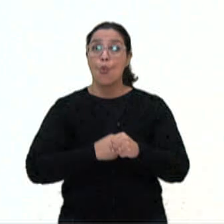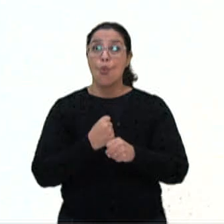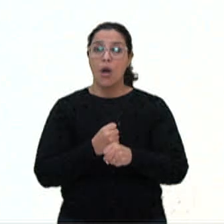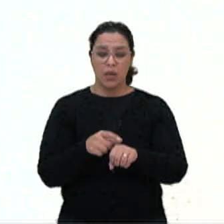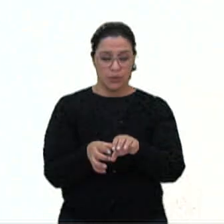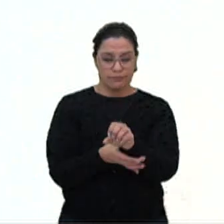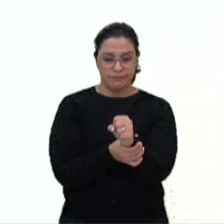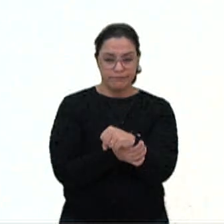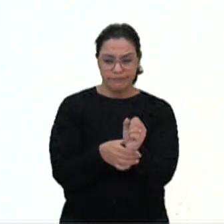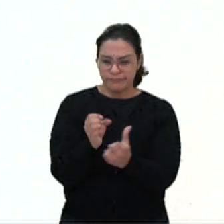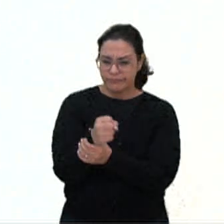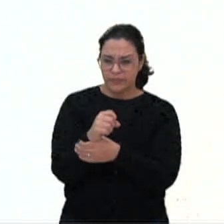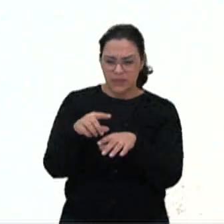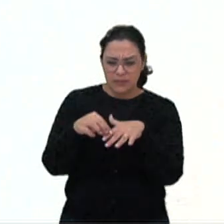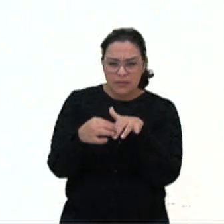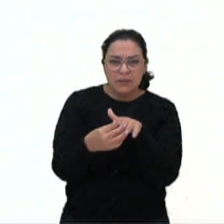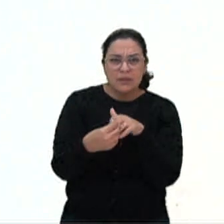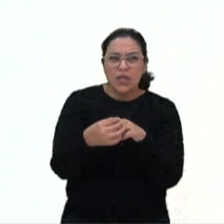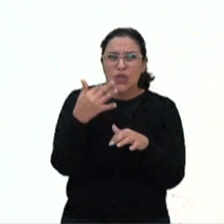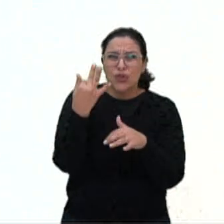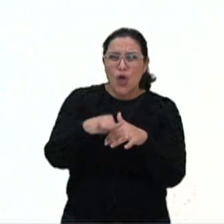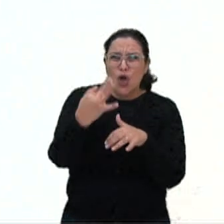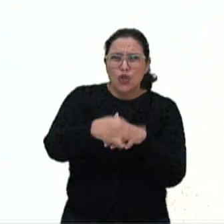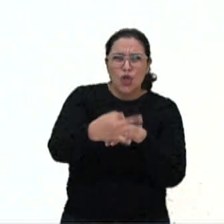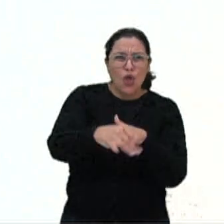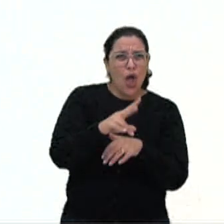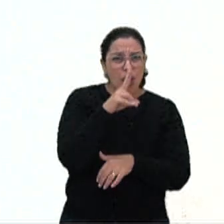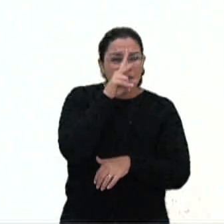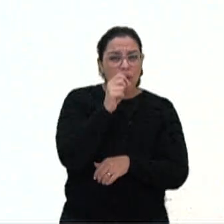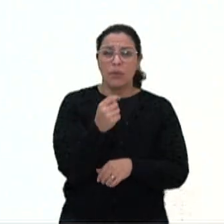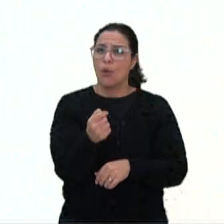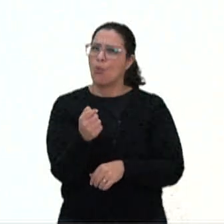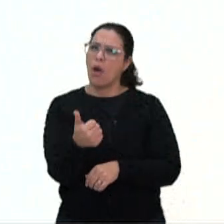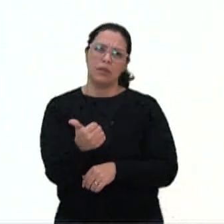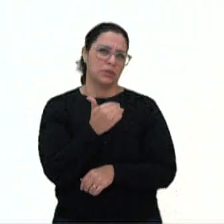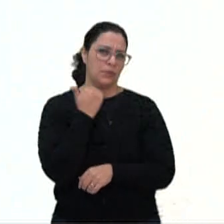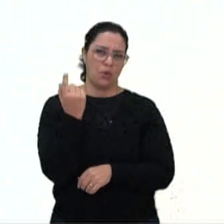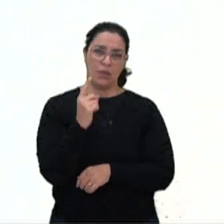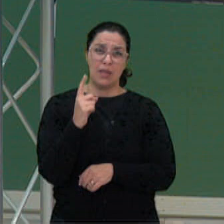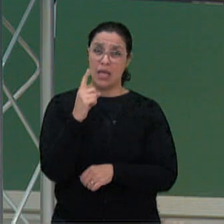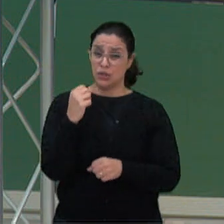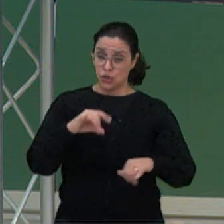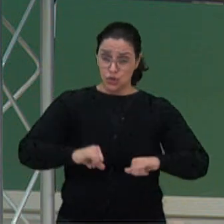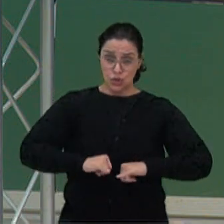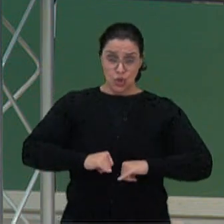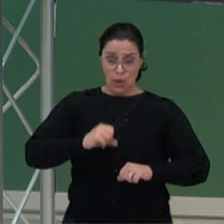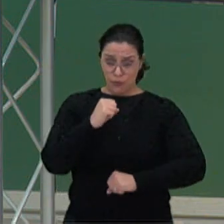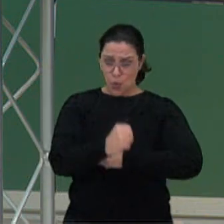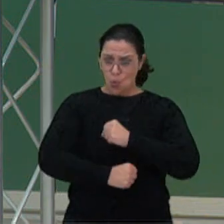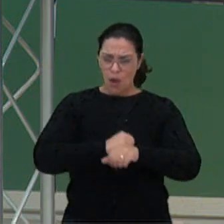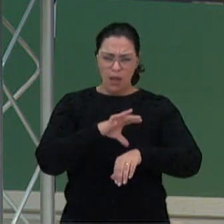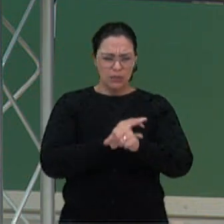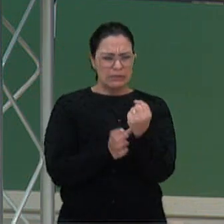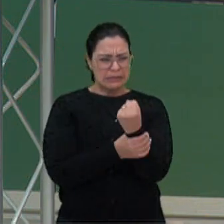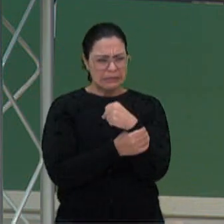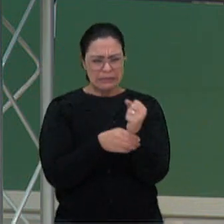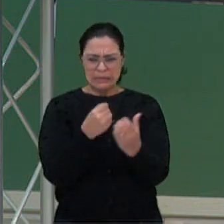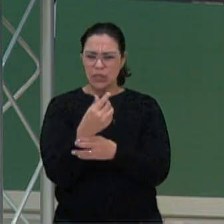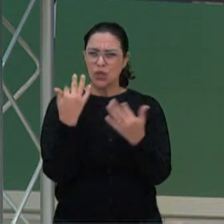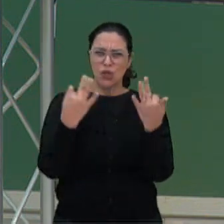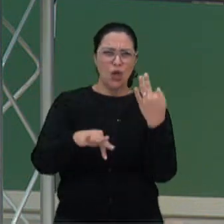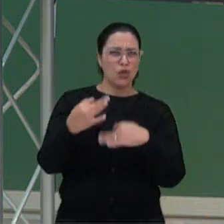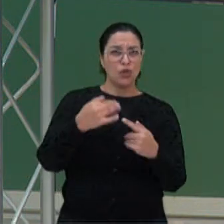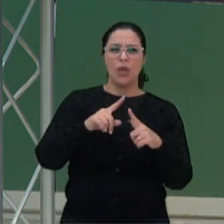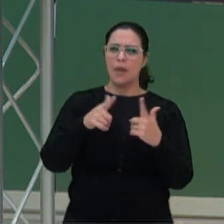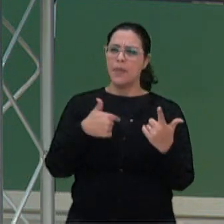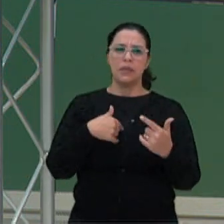nas articulações e dores fortes, tá? Mas mata pouco. A pessoa sofre ali 1 ano com os sintomas, mas poucas pessoas vão a óbito